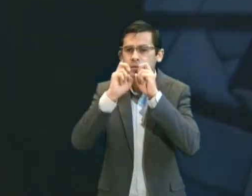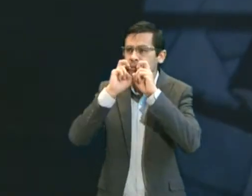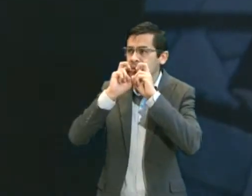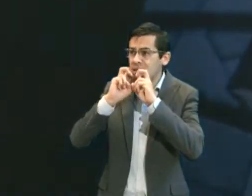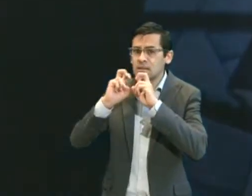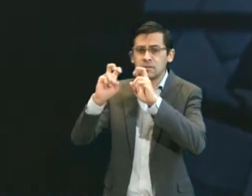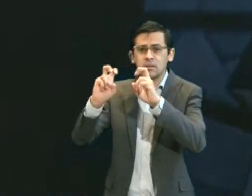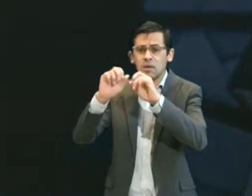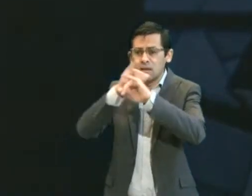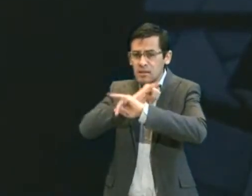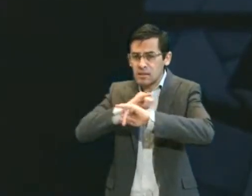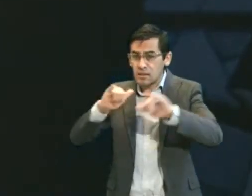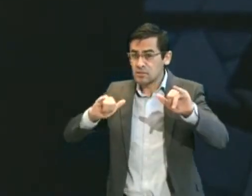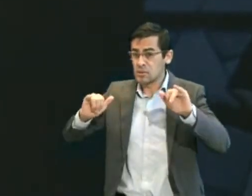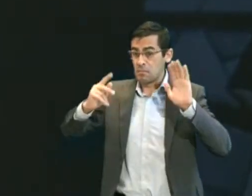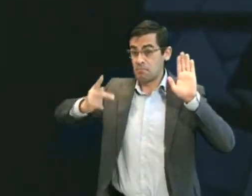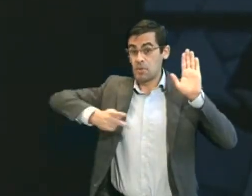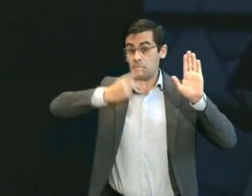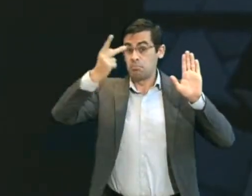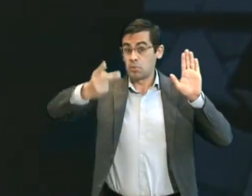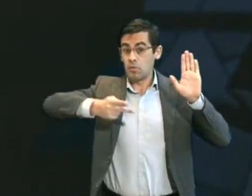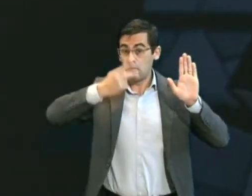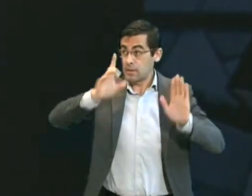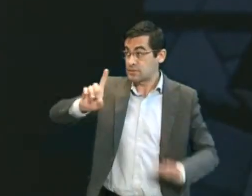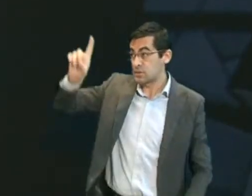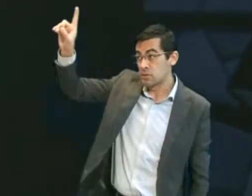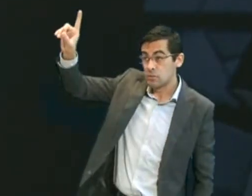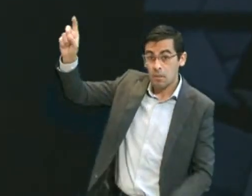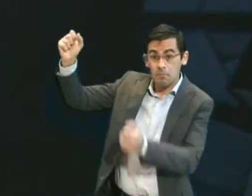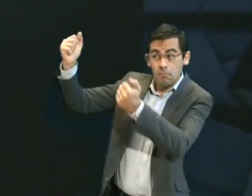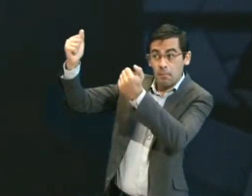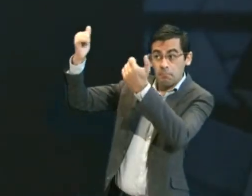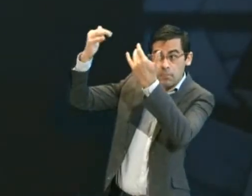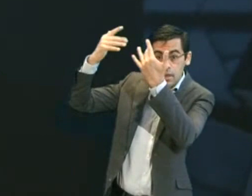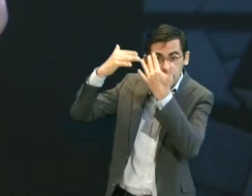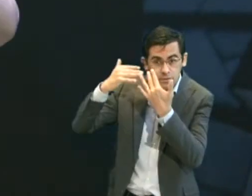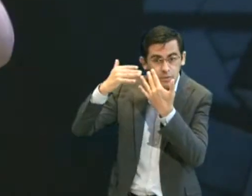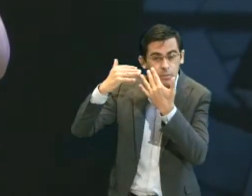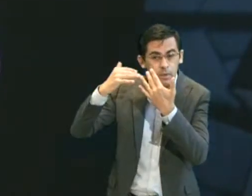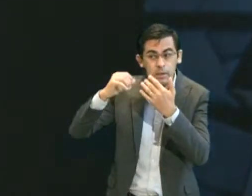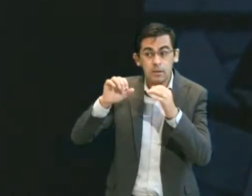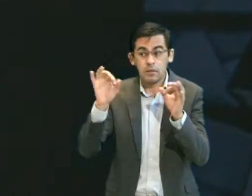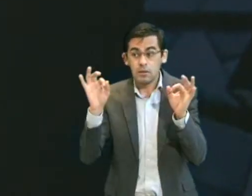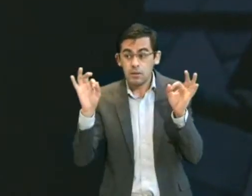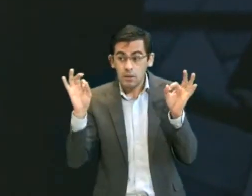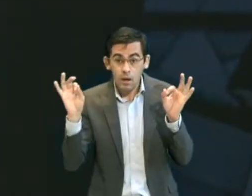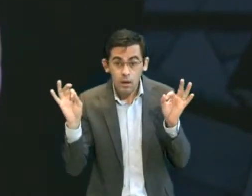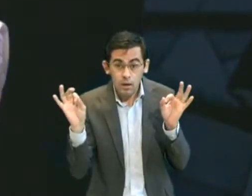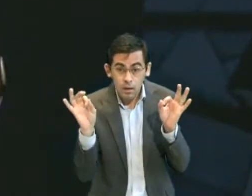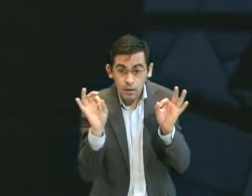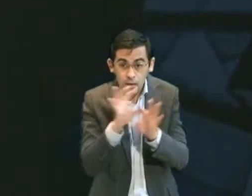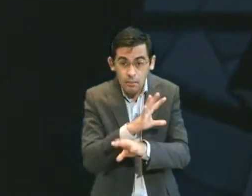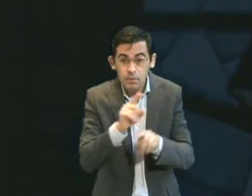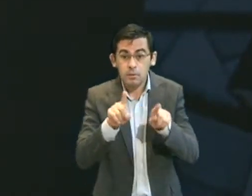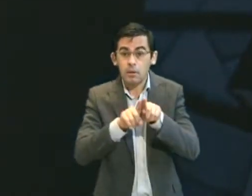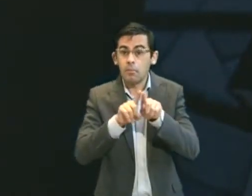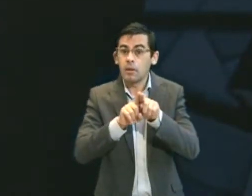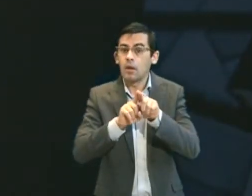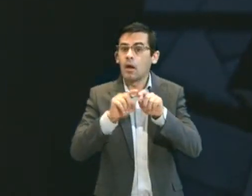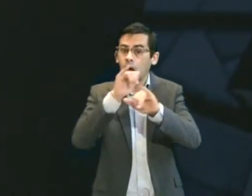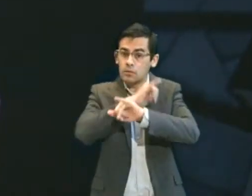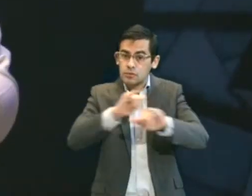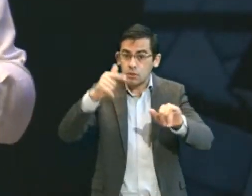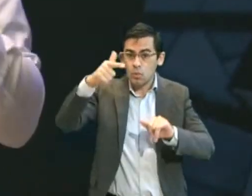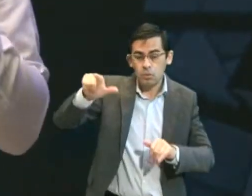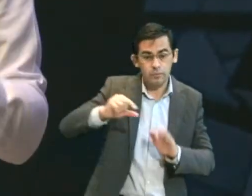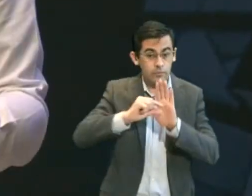uma promessa de Deus, uma bênção de Deus, e termina declarando também outra. No